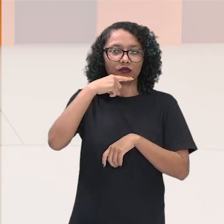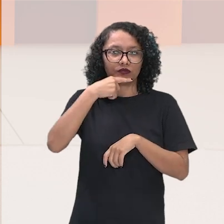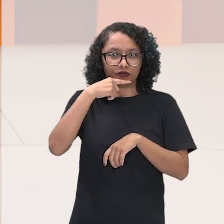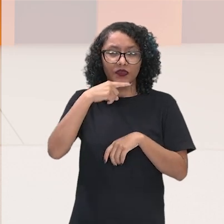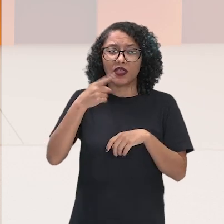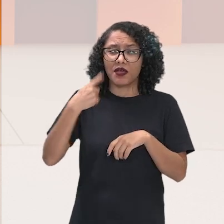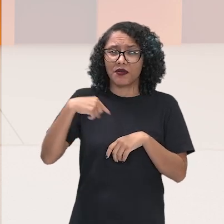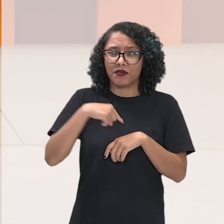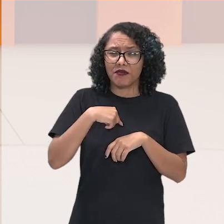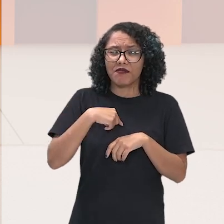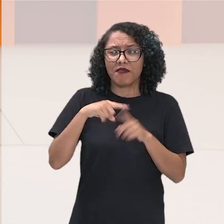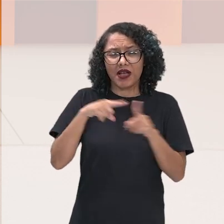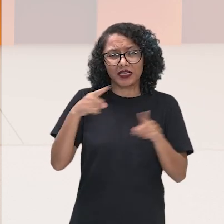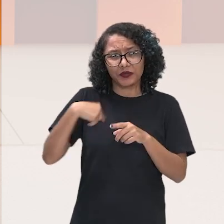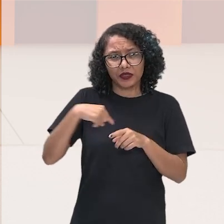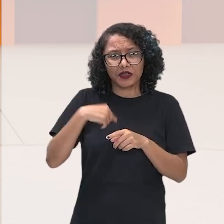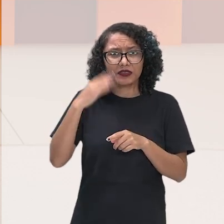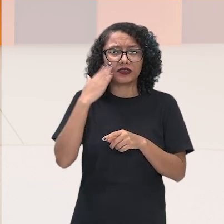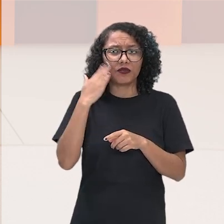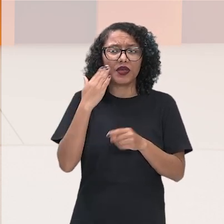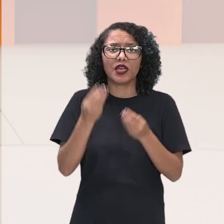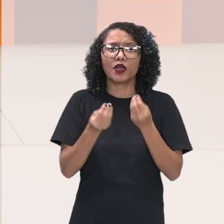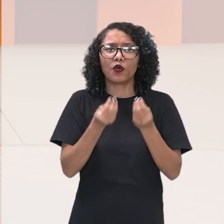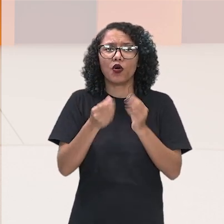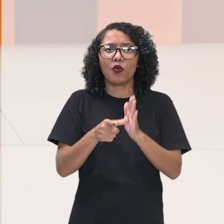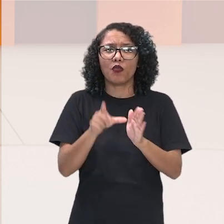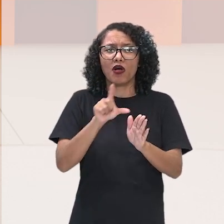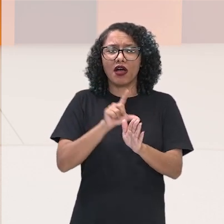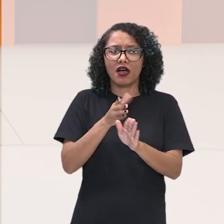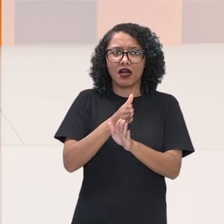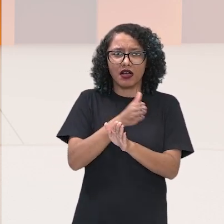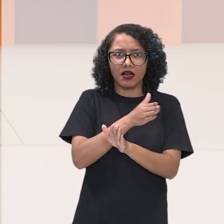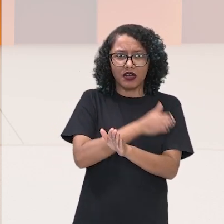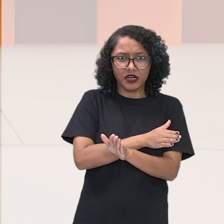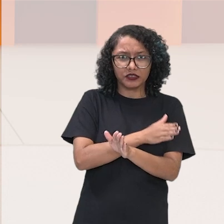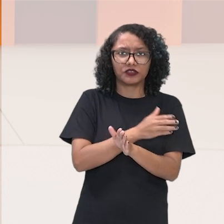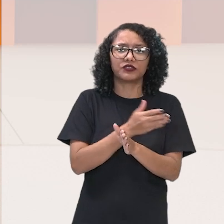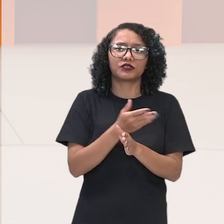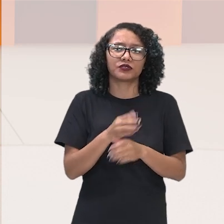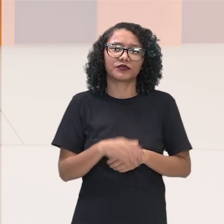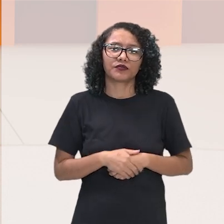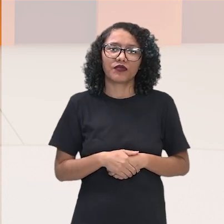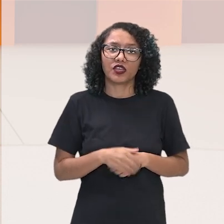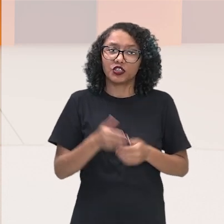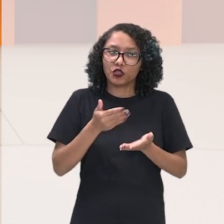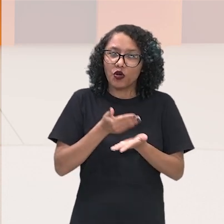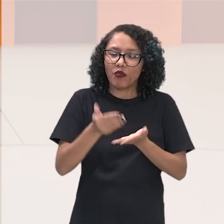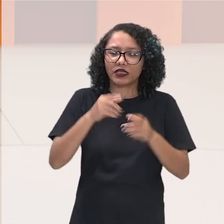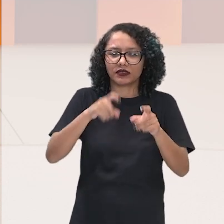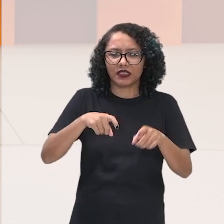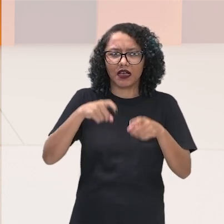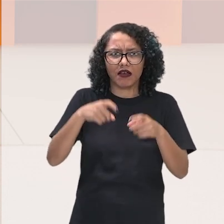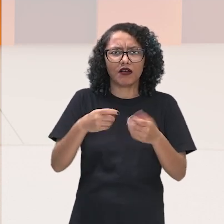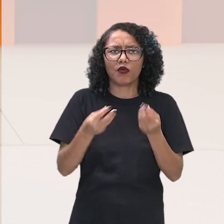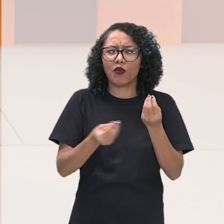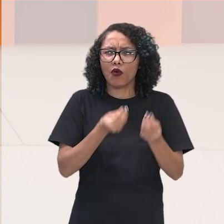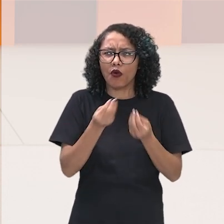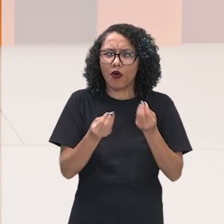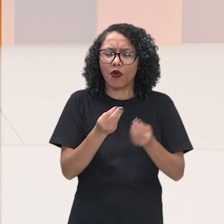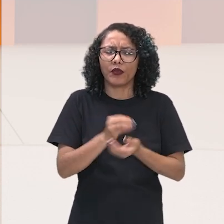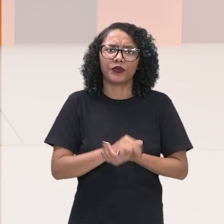saber o que houve antes, da instalação da cana-de-açúcar no nosso território. Então, o Brasil foi